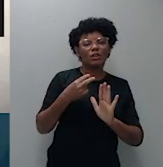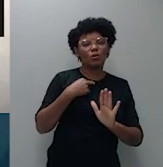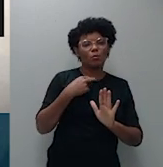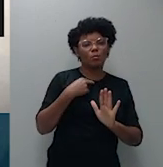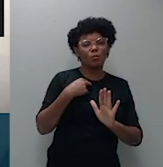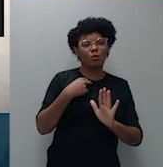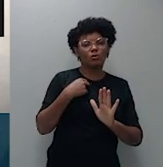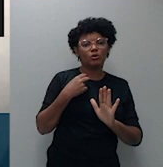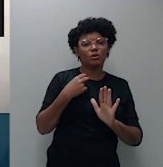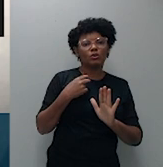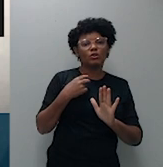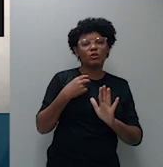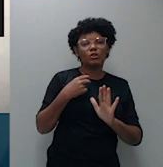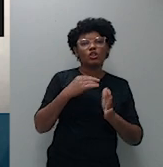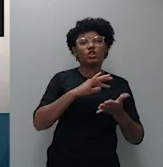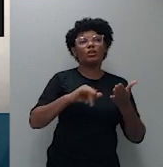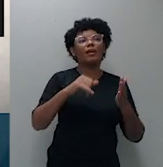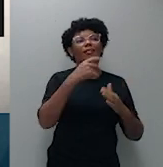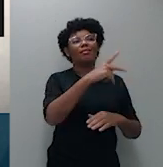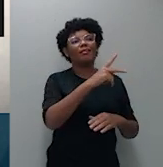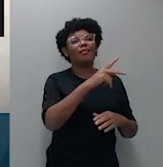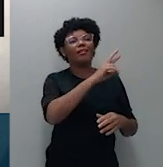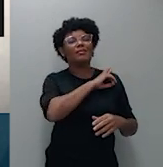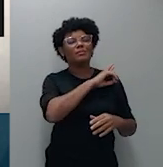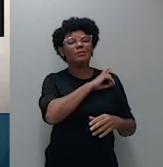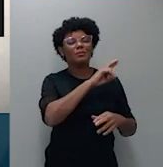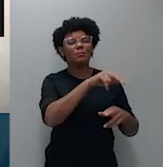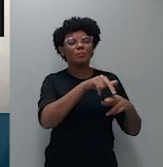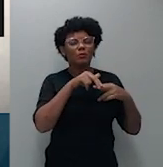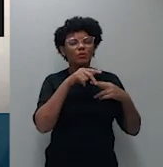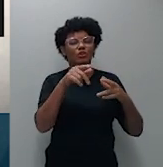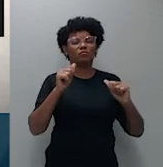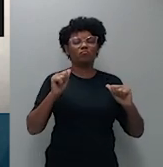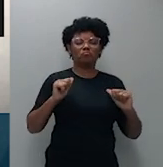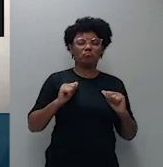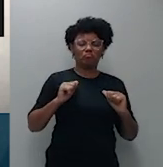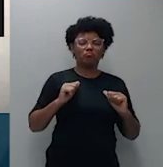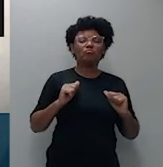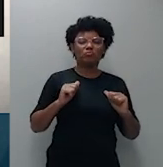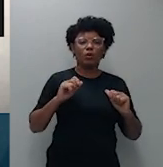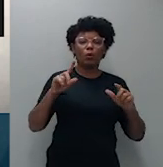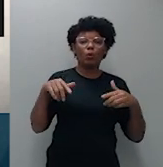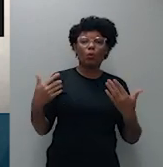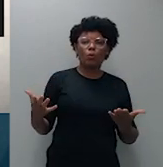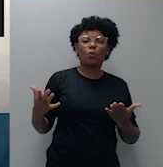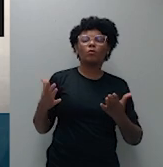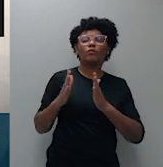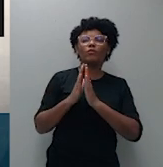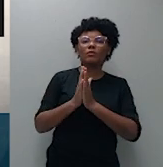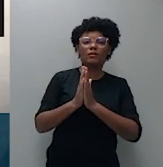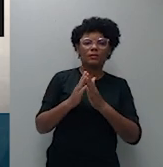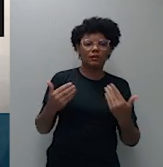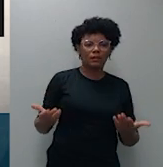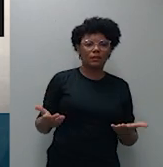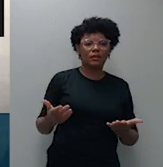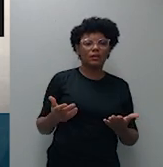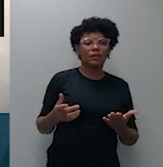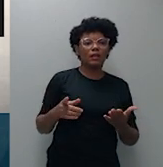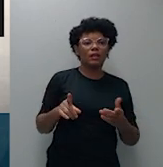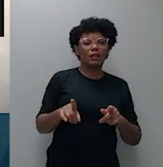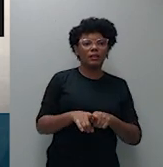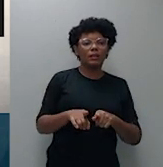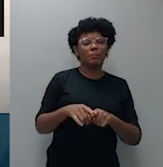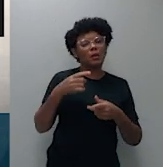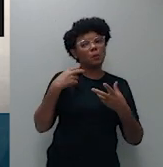responsabilidade civil decorrente de seu mestre como defendido Nações da pele entende destacar que ao meu ver a